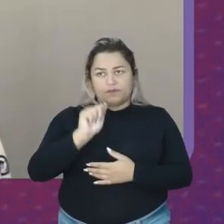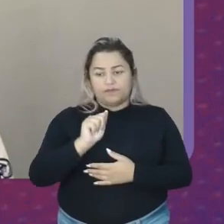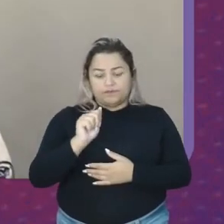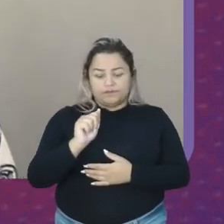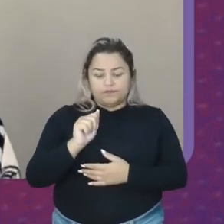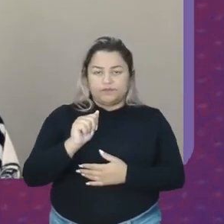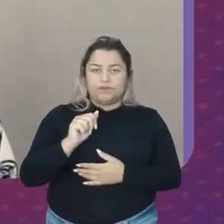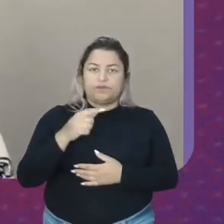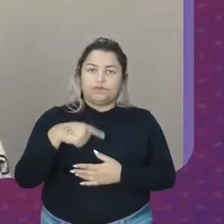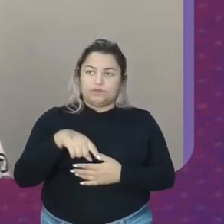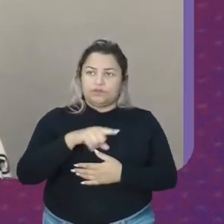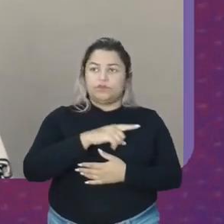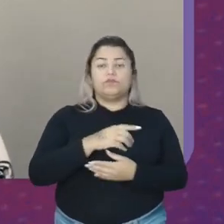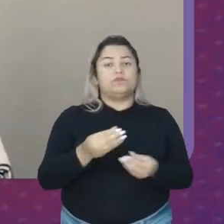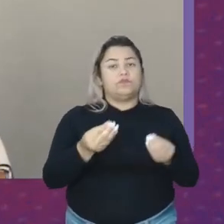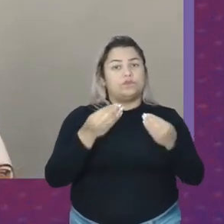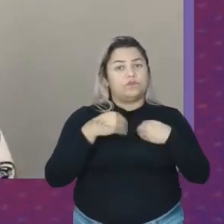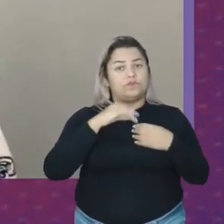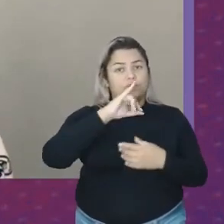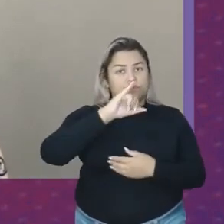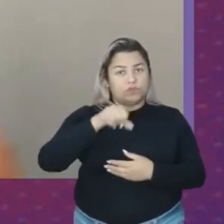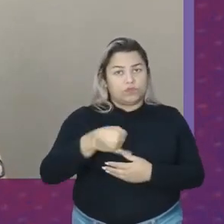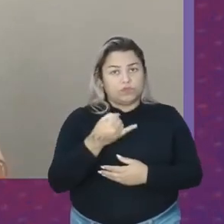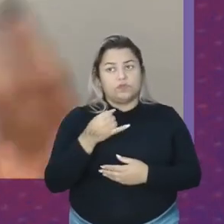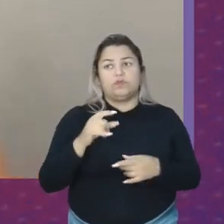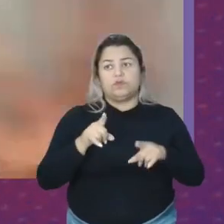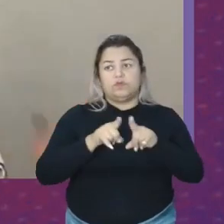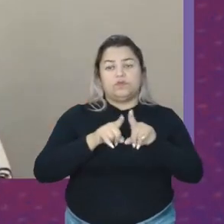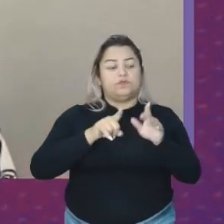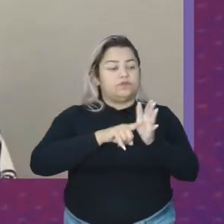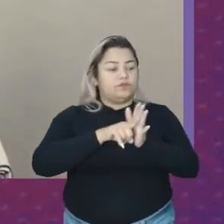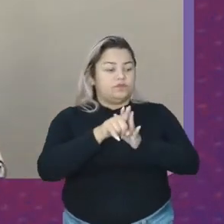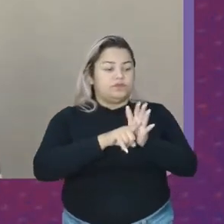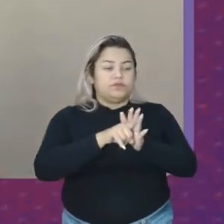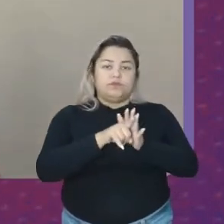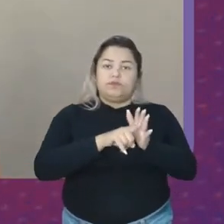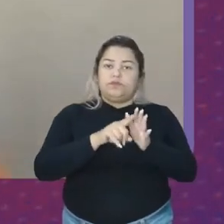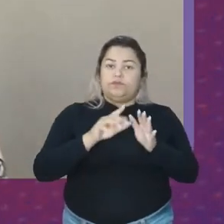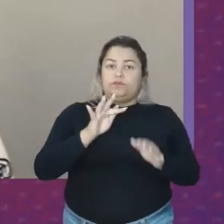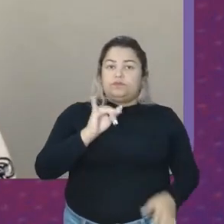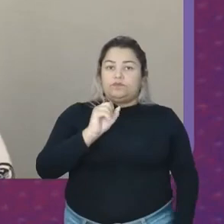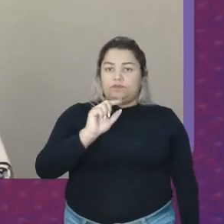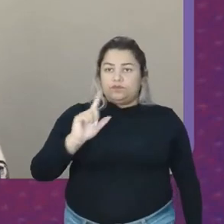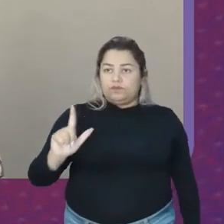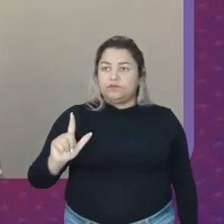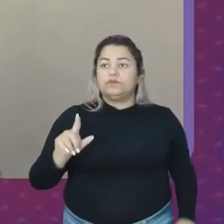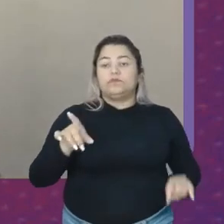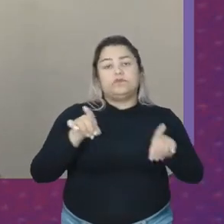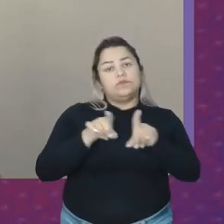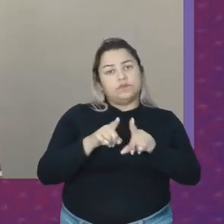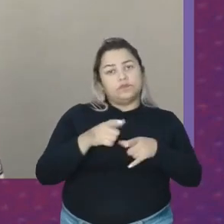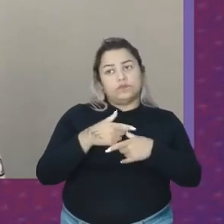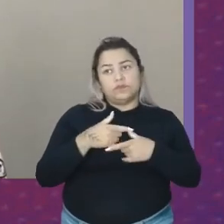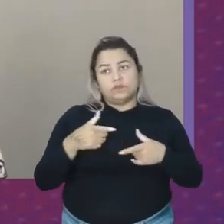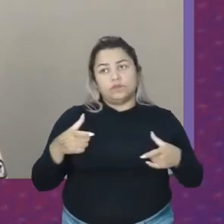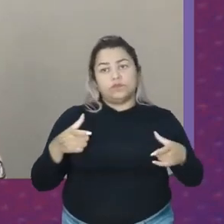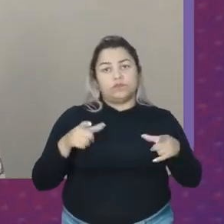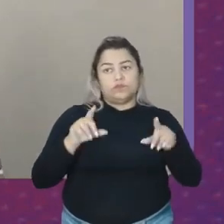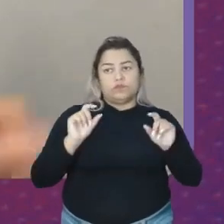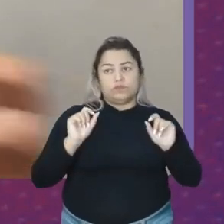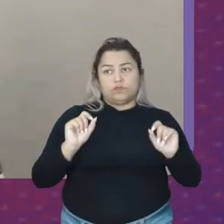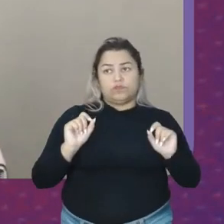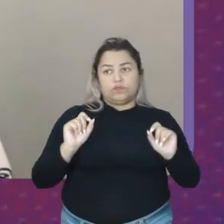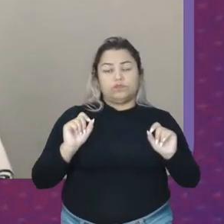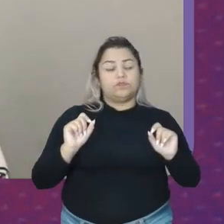ele nos traz a oportunidade, o plano plurianual, a participação intensa no plano plurianual,